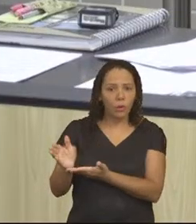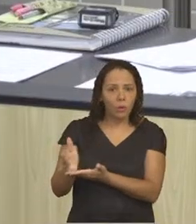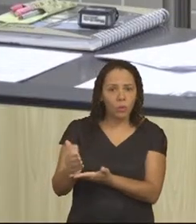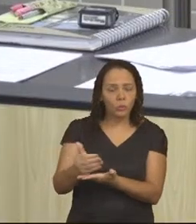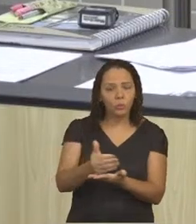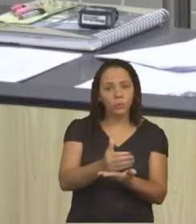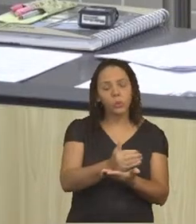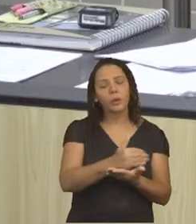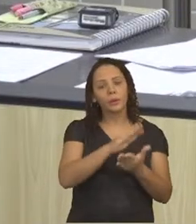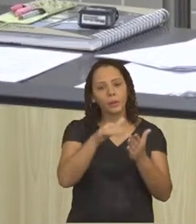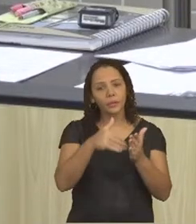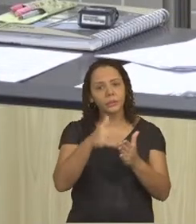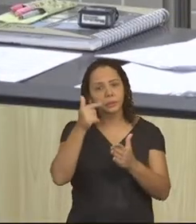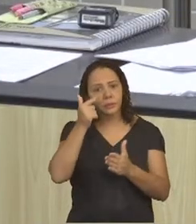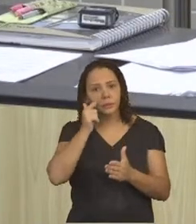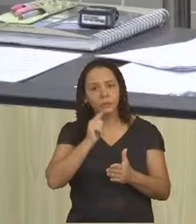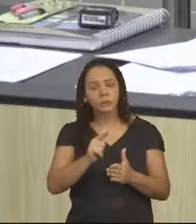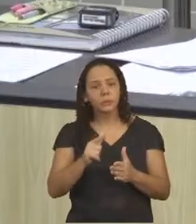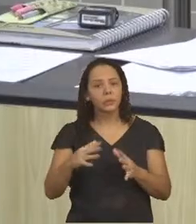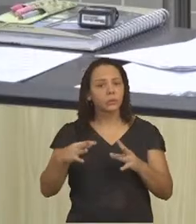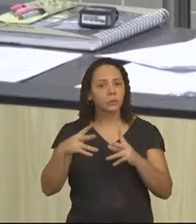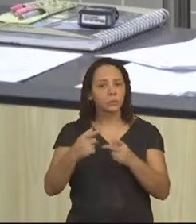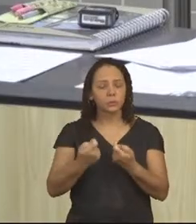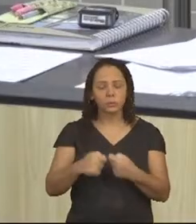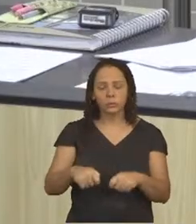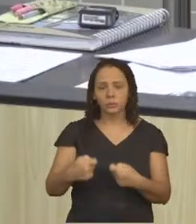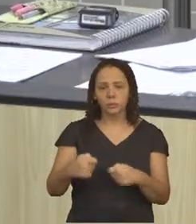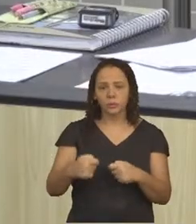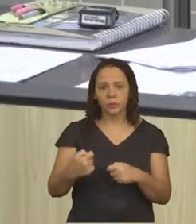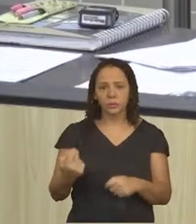o atingimento do montante integral.